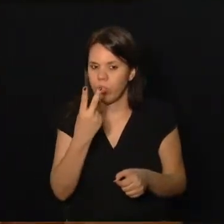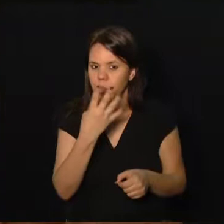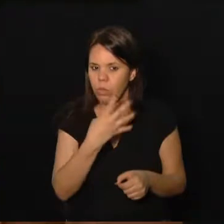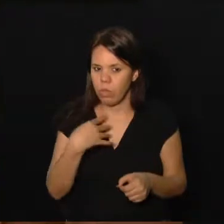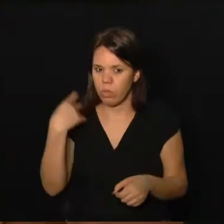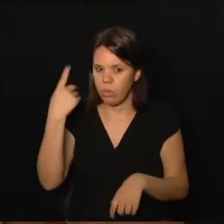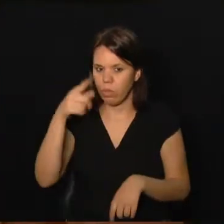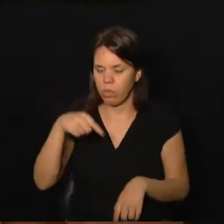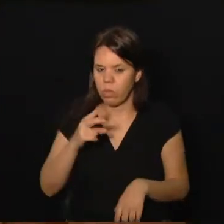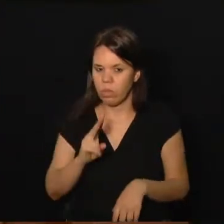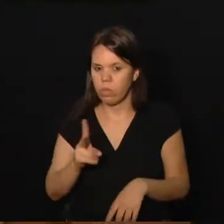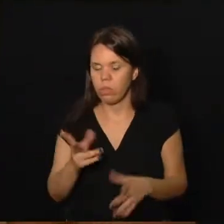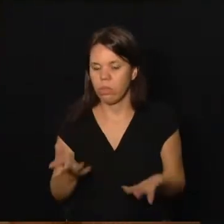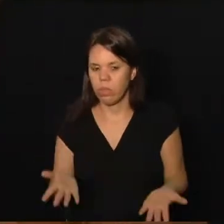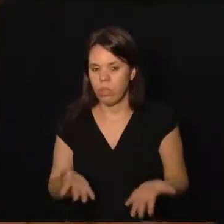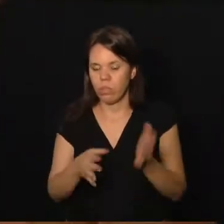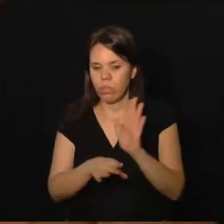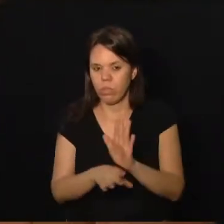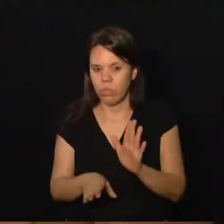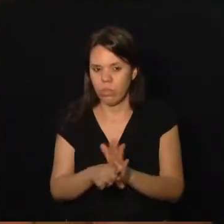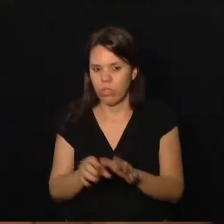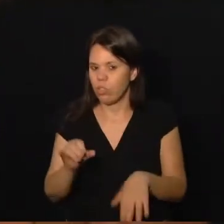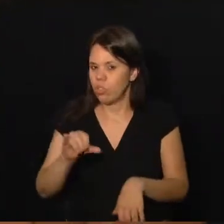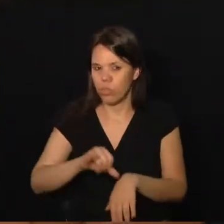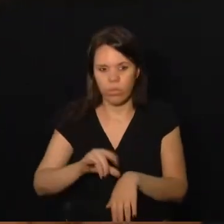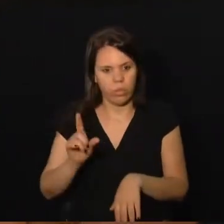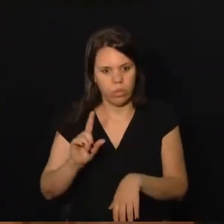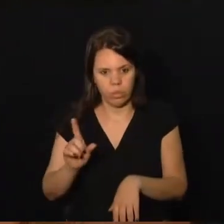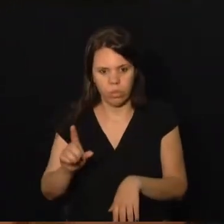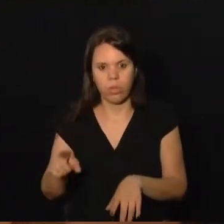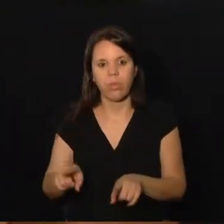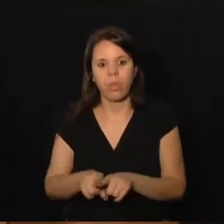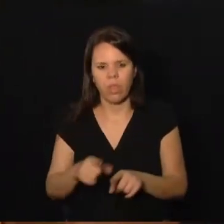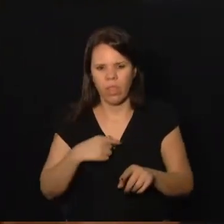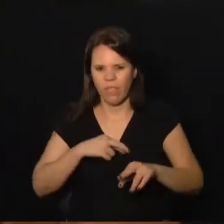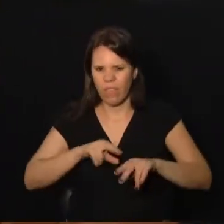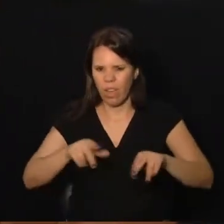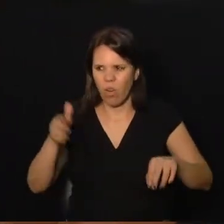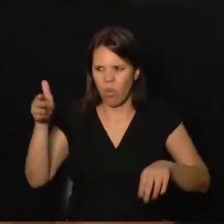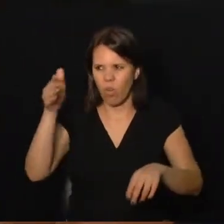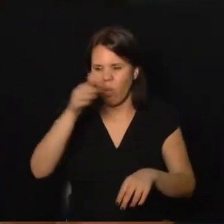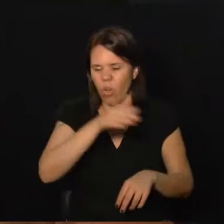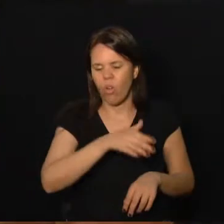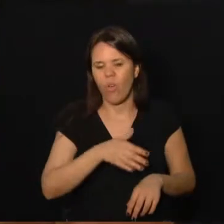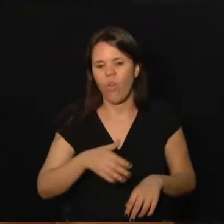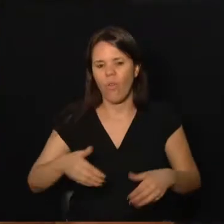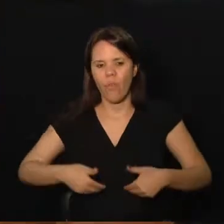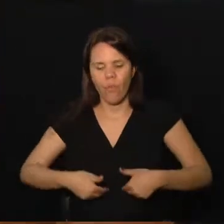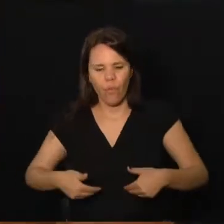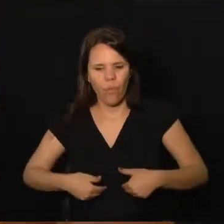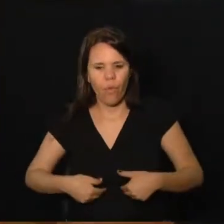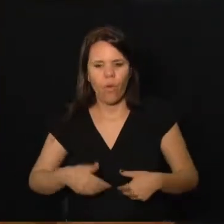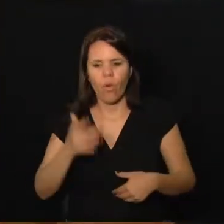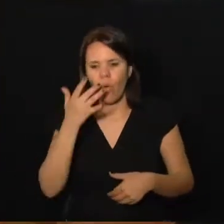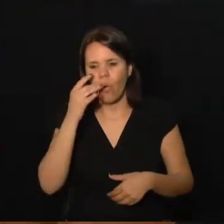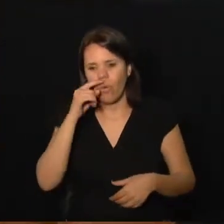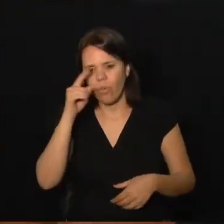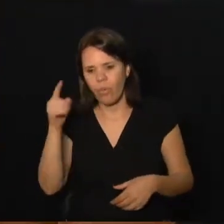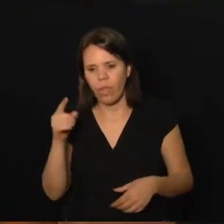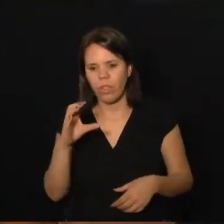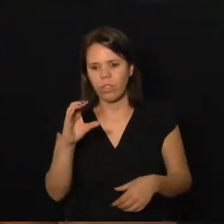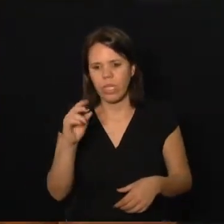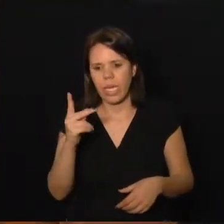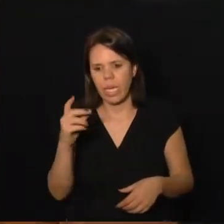dignidade, né? E não só na região central. Tem pessoas passando fome no Ouro Verde, no Campo Grande, no Campo Belo.